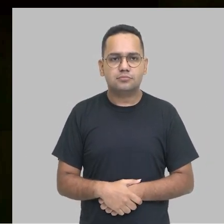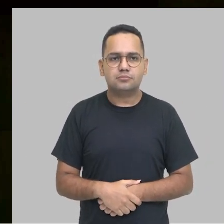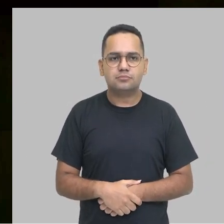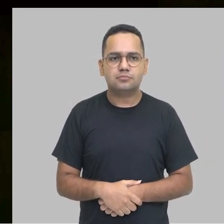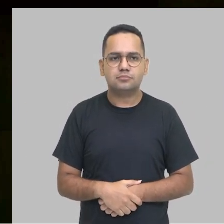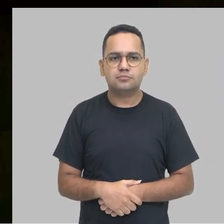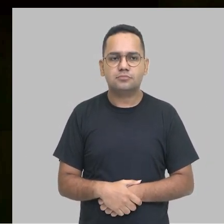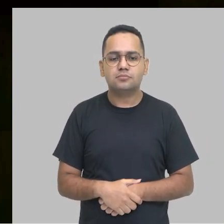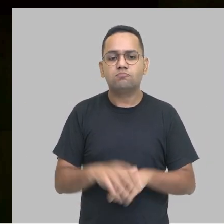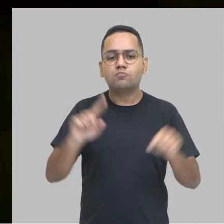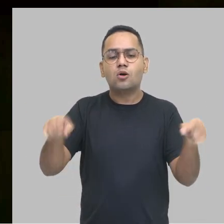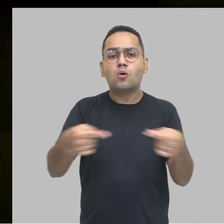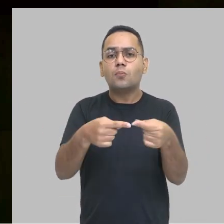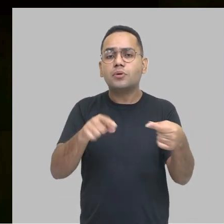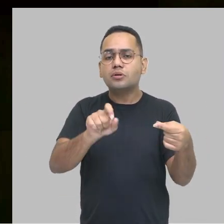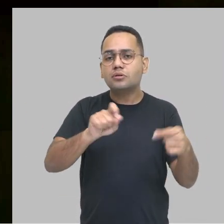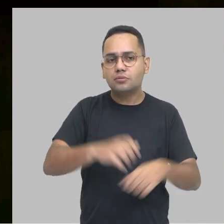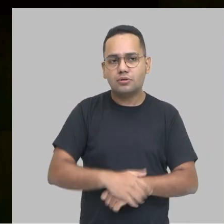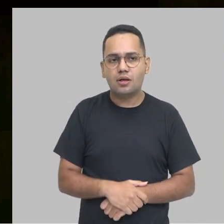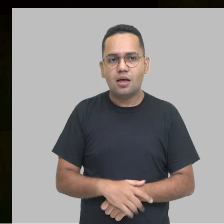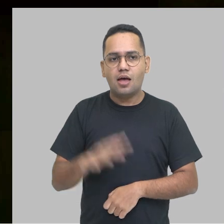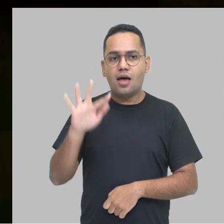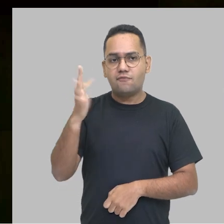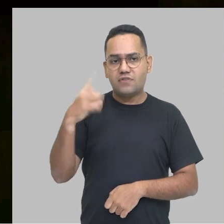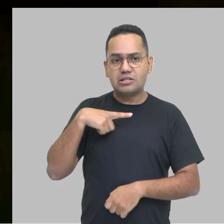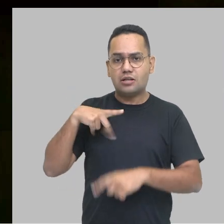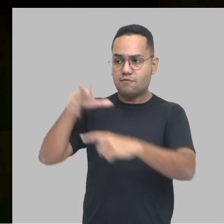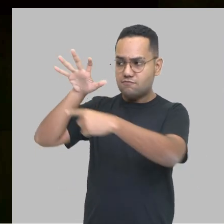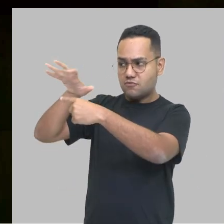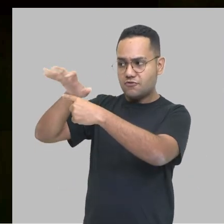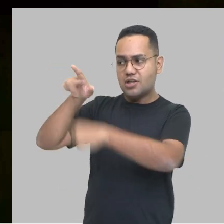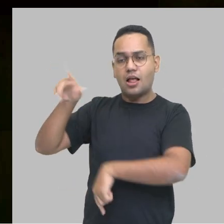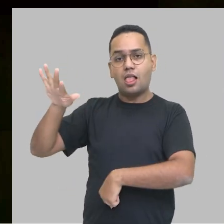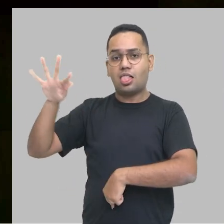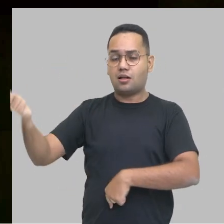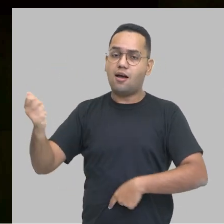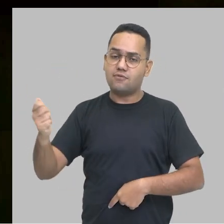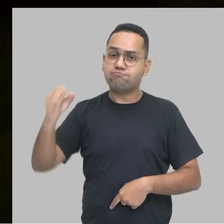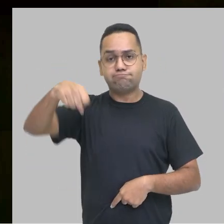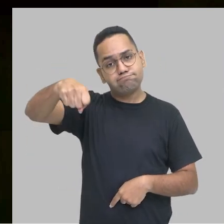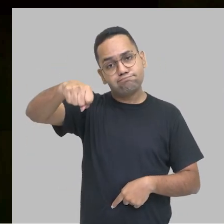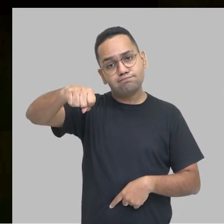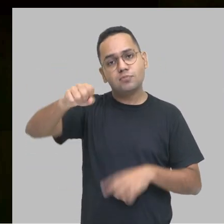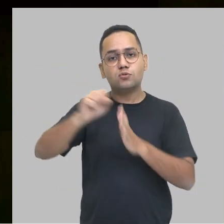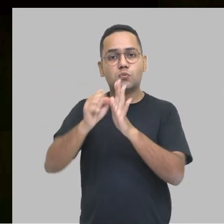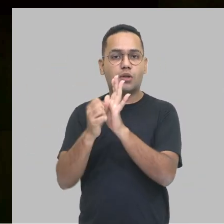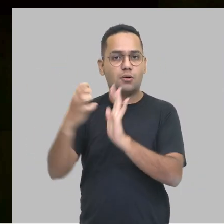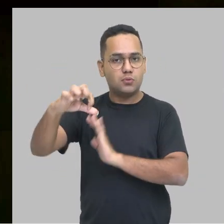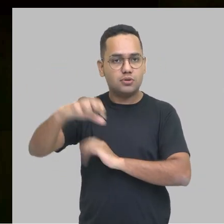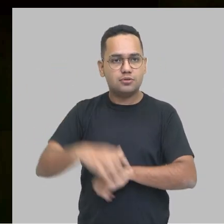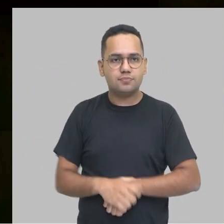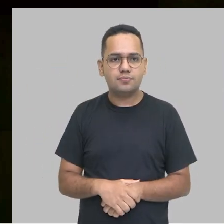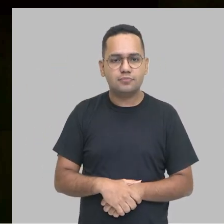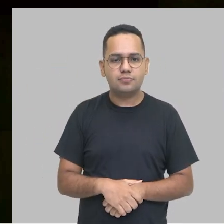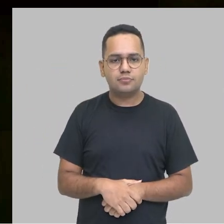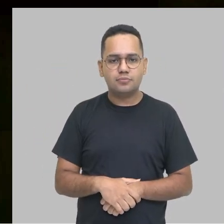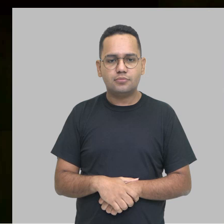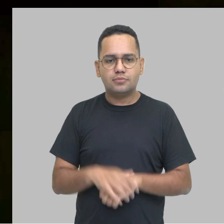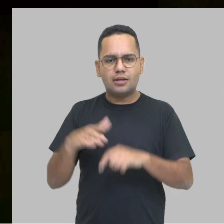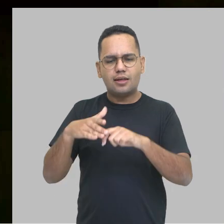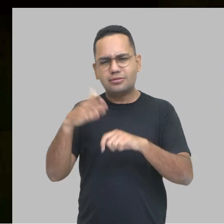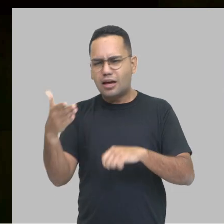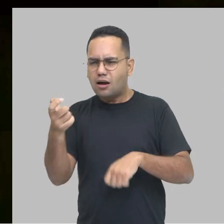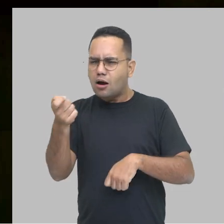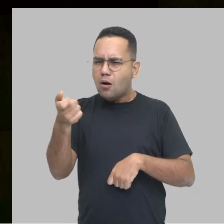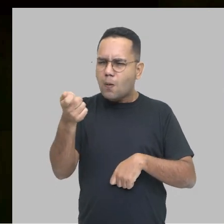dá pelo fato da França colonizar grande parte do território africano durante o século XIX até a segunda metade do